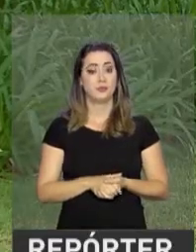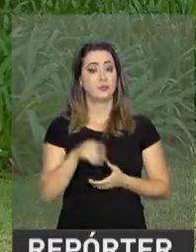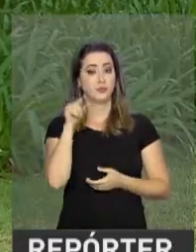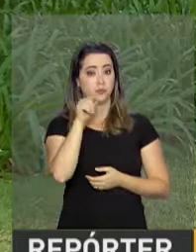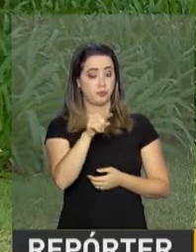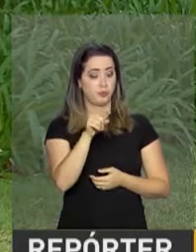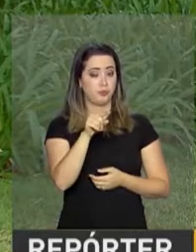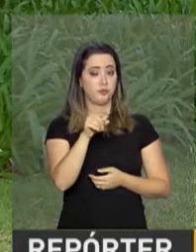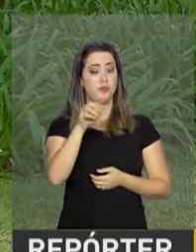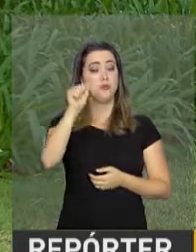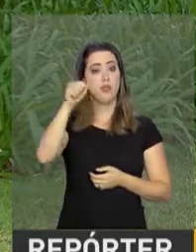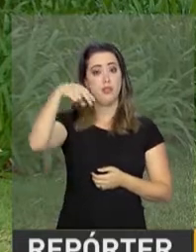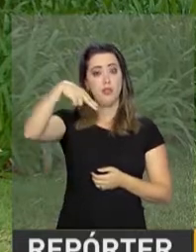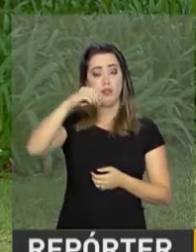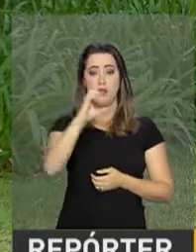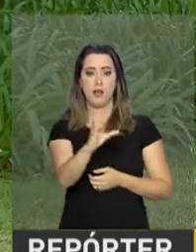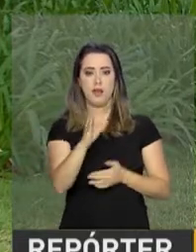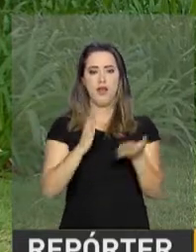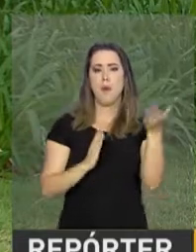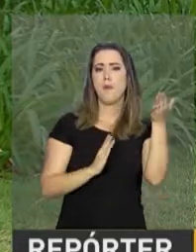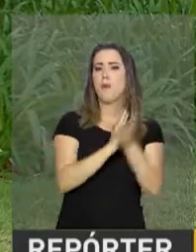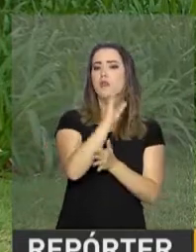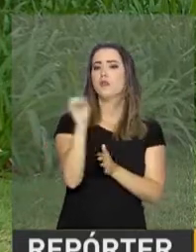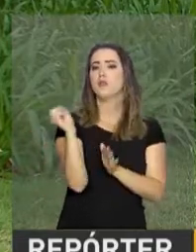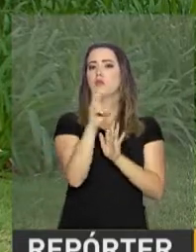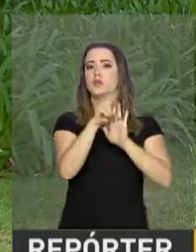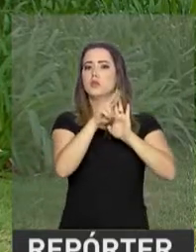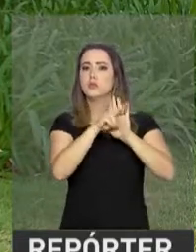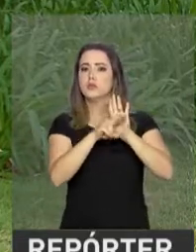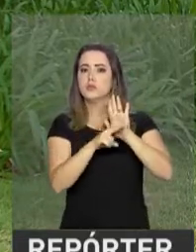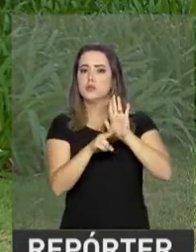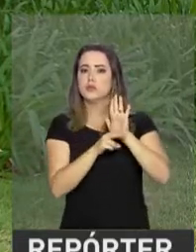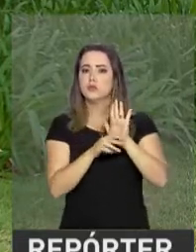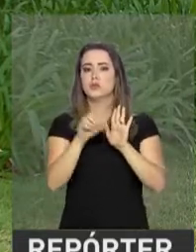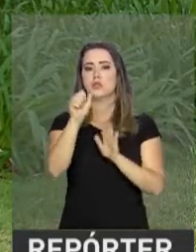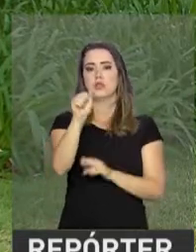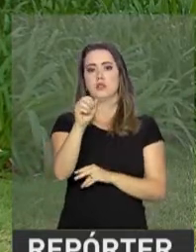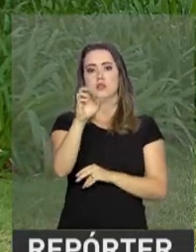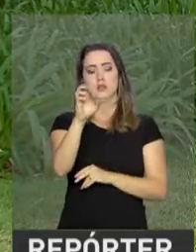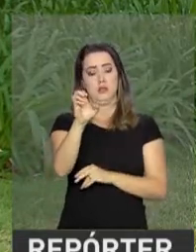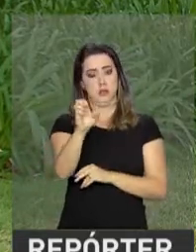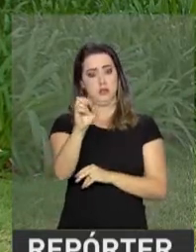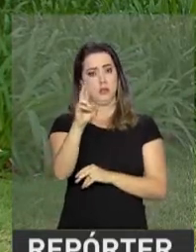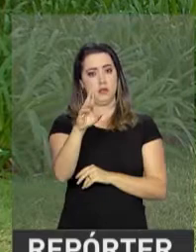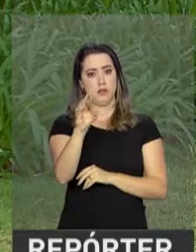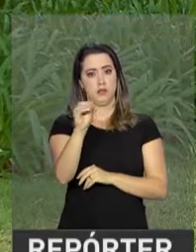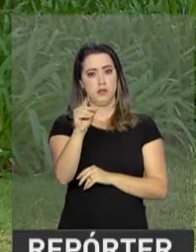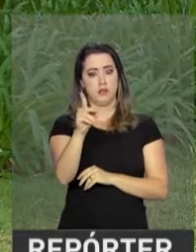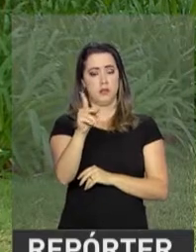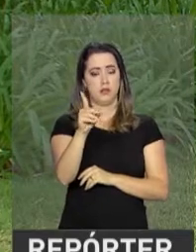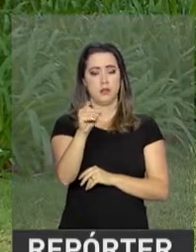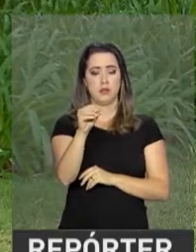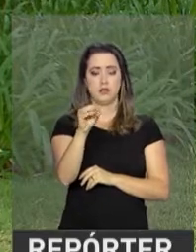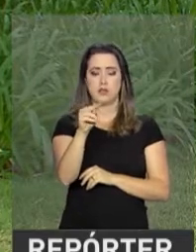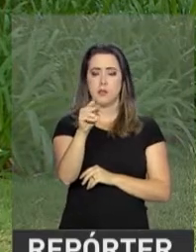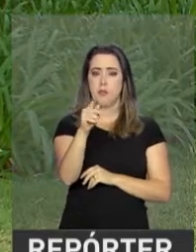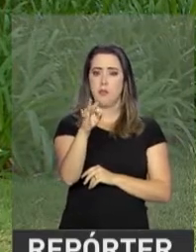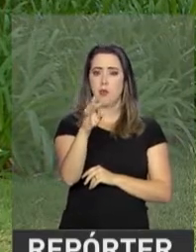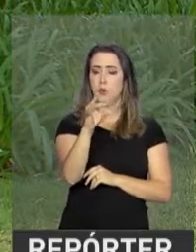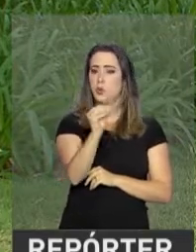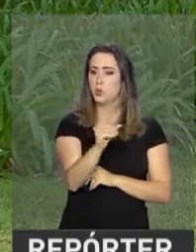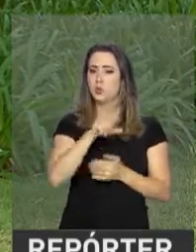nacional de aviação civil anac aprovou o novo modelo regulatório para o aerodesporto que inclui por exemplo o balonismo